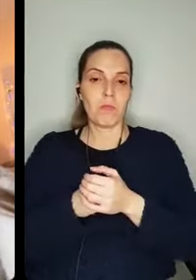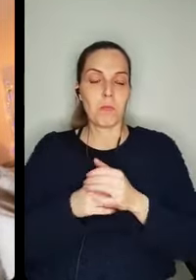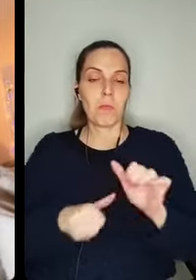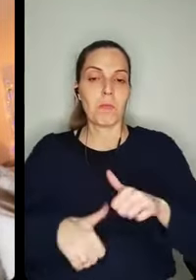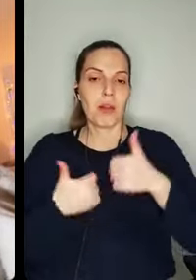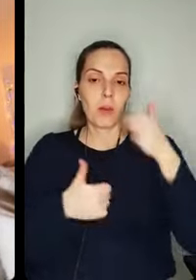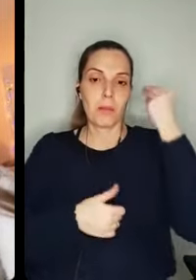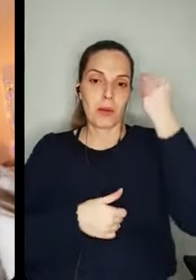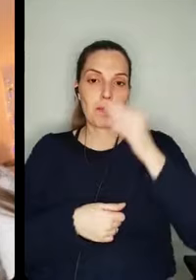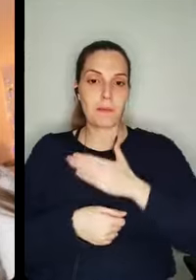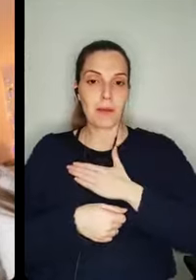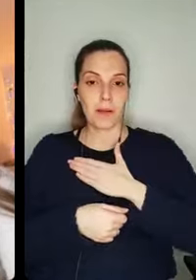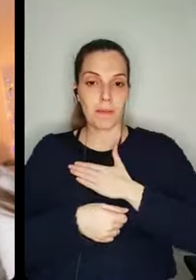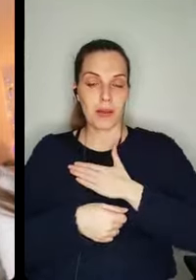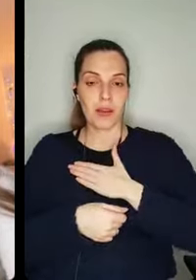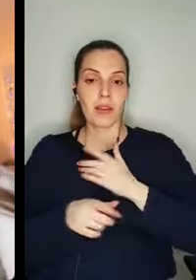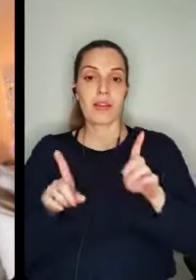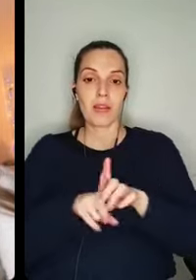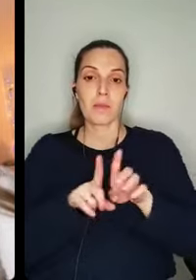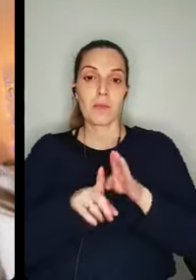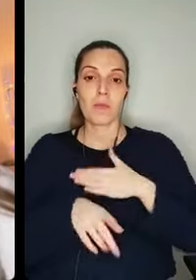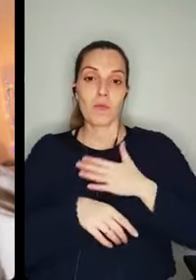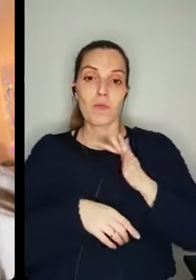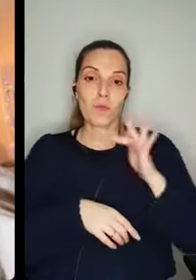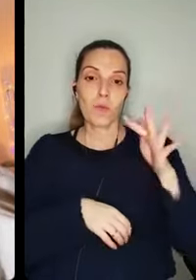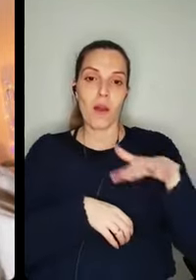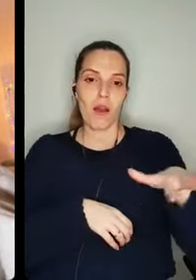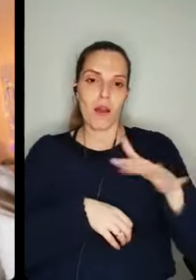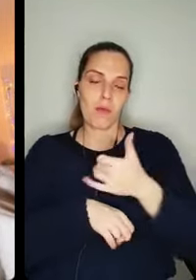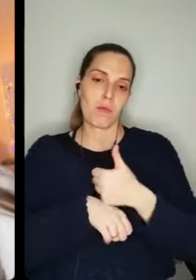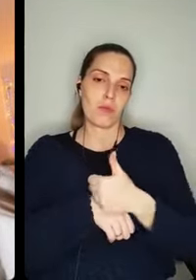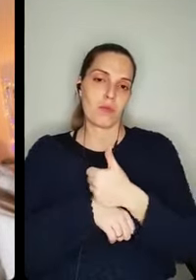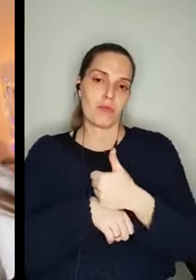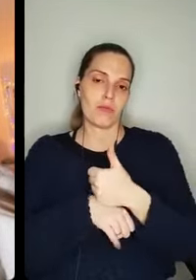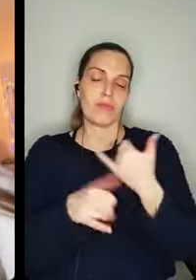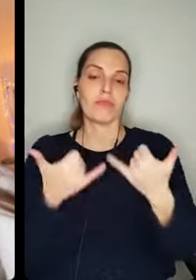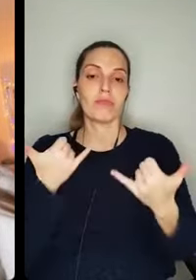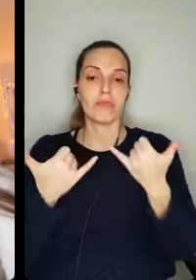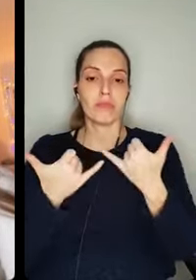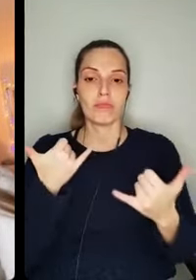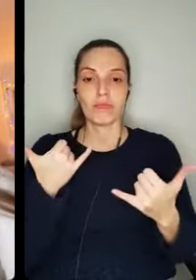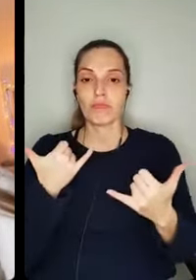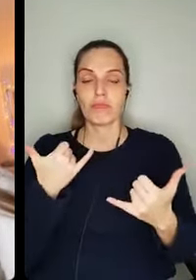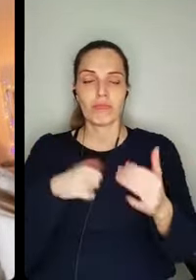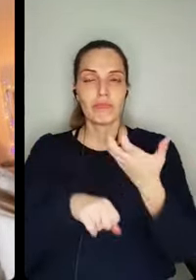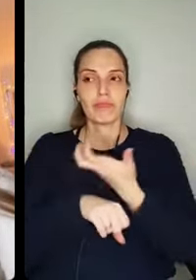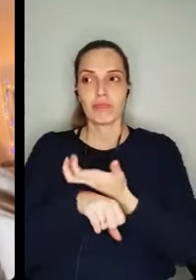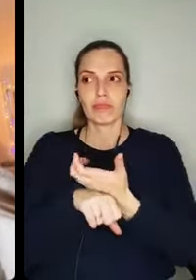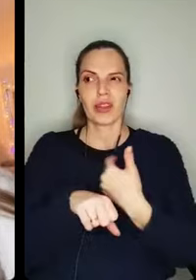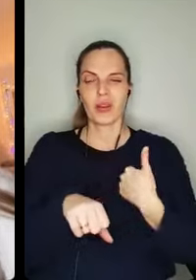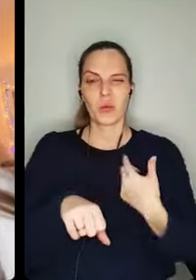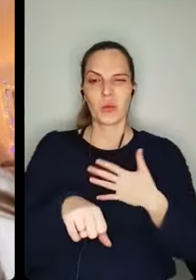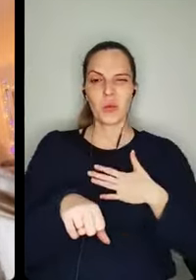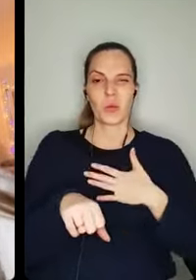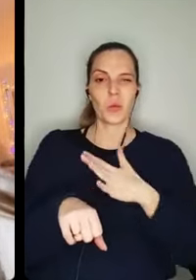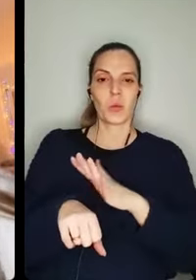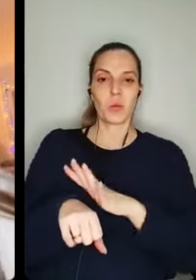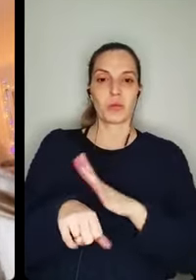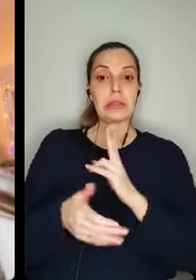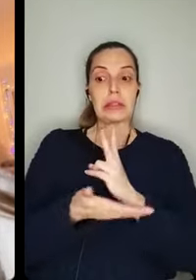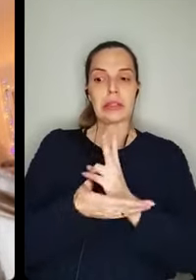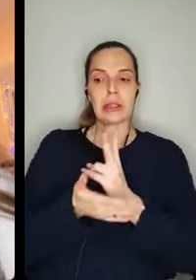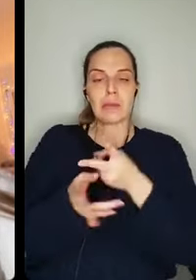e para minha área profissional. Por exemplo, por mais que tu tenha uma cadeira que tu não goste, tu acaba sempre tirando algo de positivo